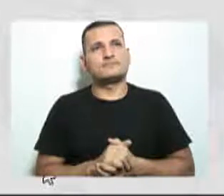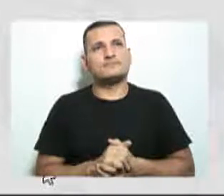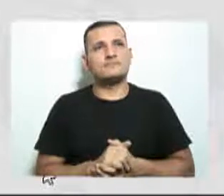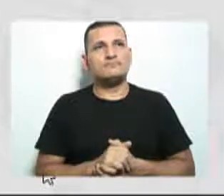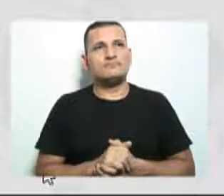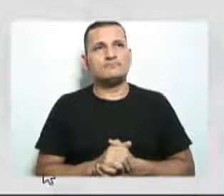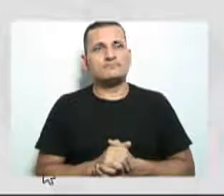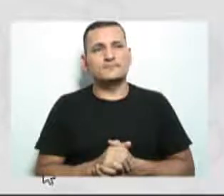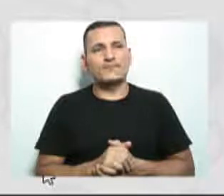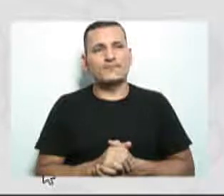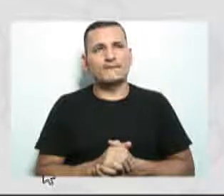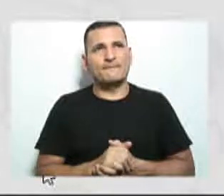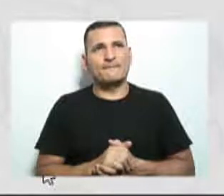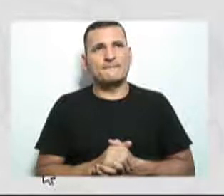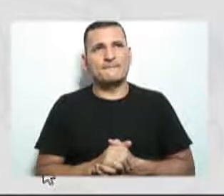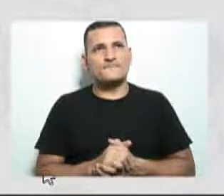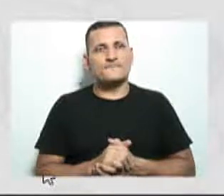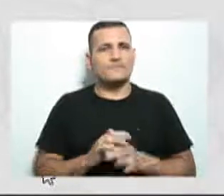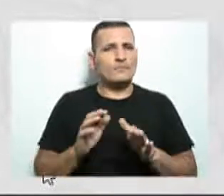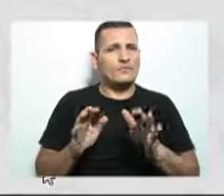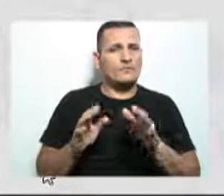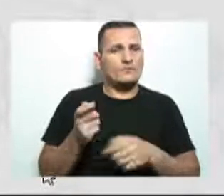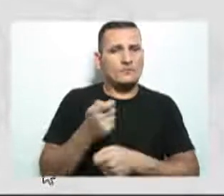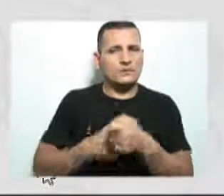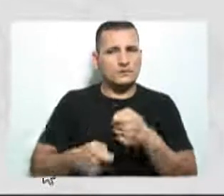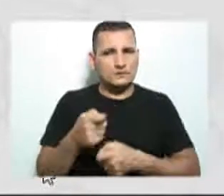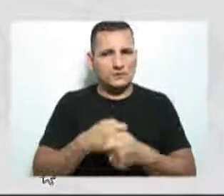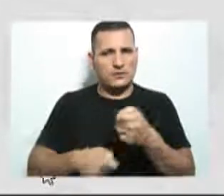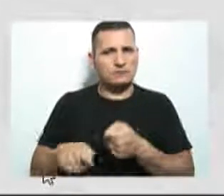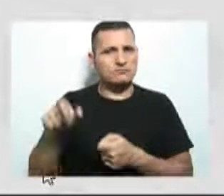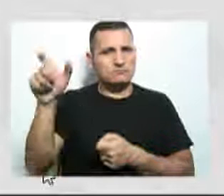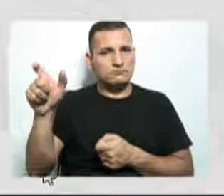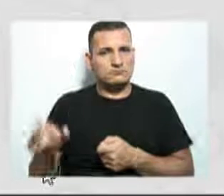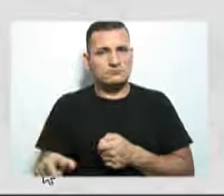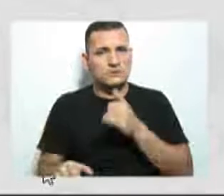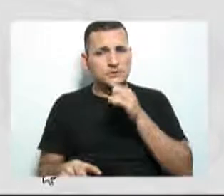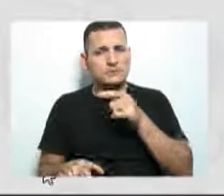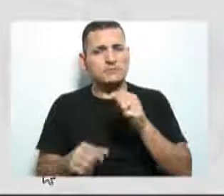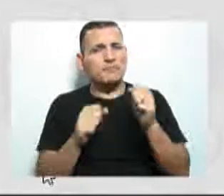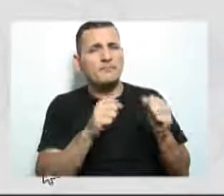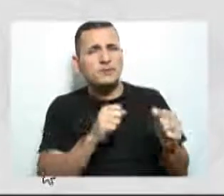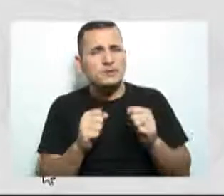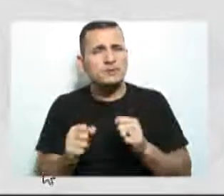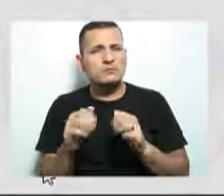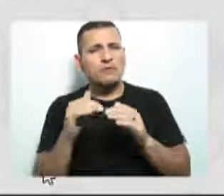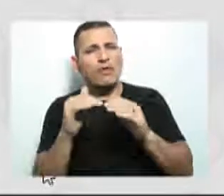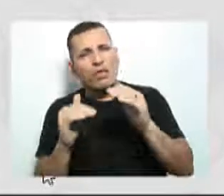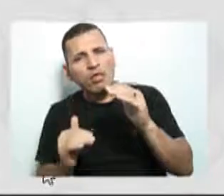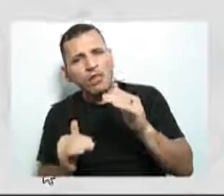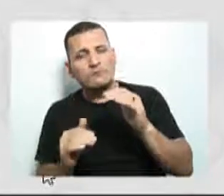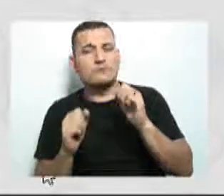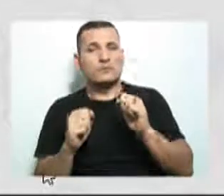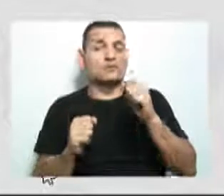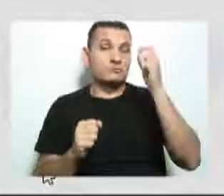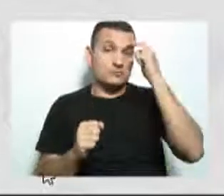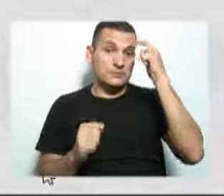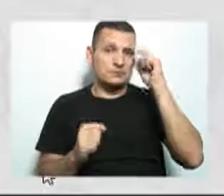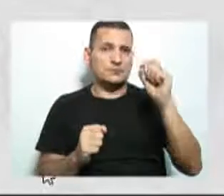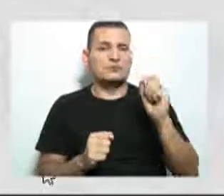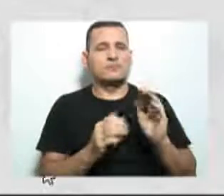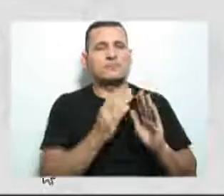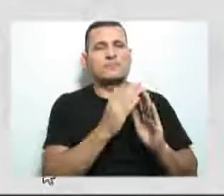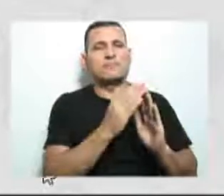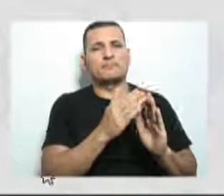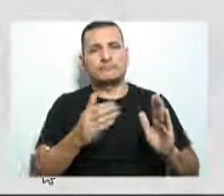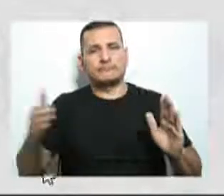negociar com alguém com menor poder, deve-se pensar a longo prazo, ok?